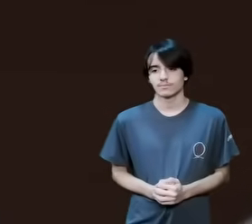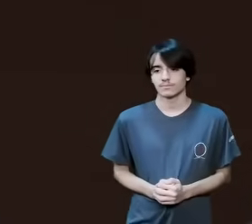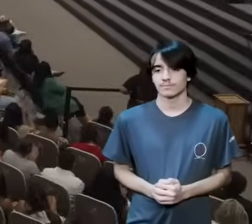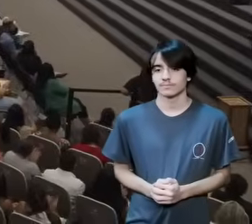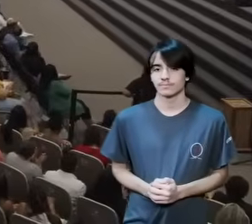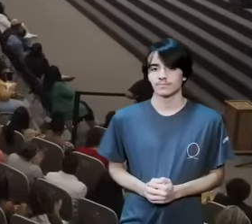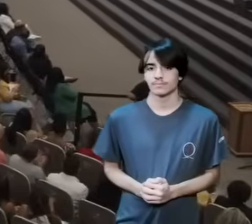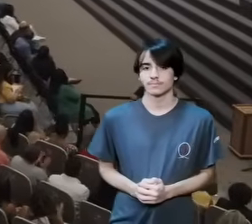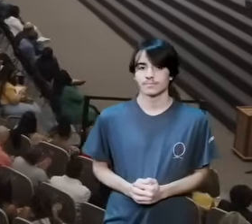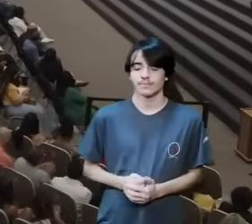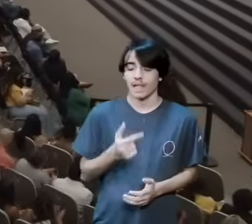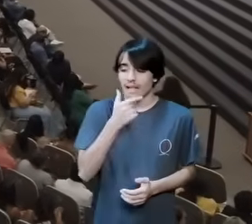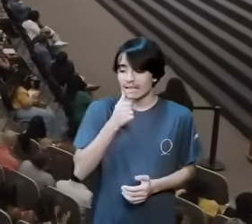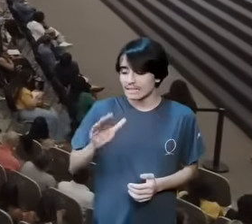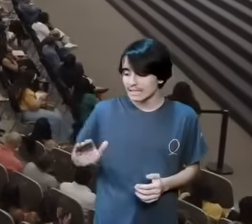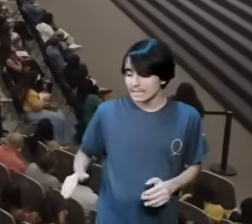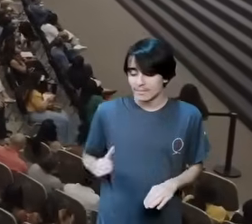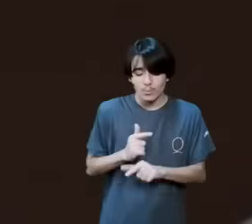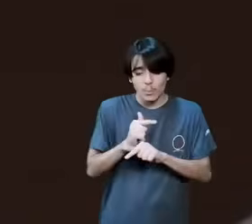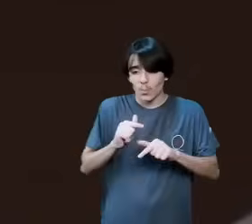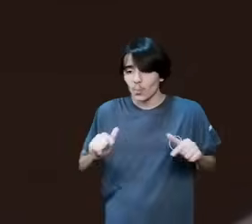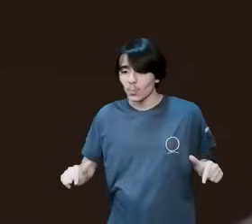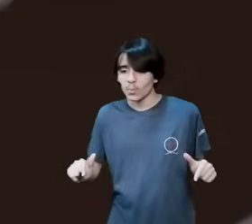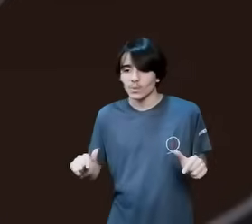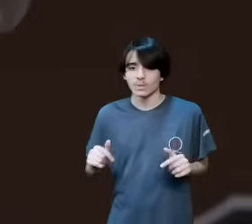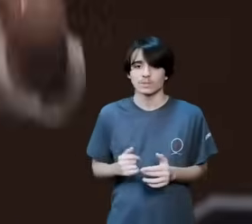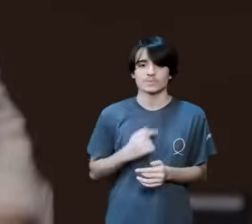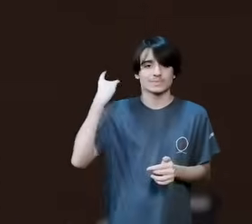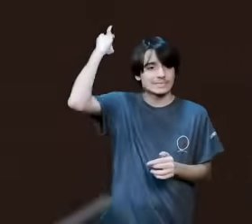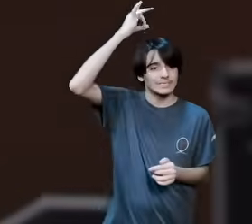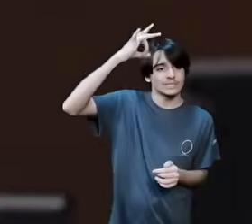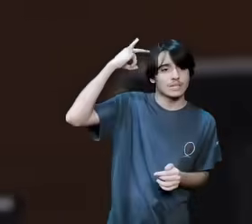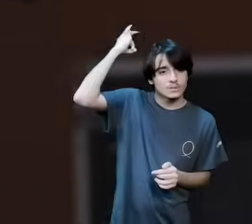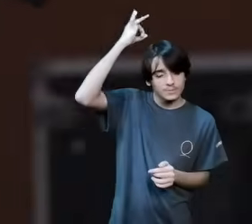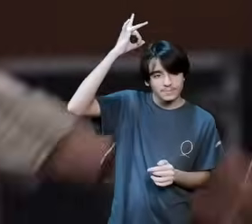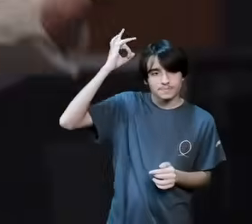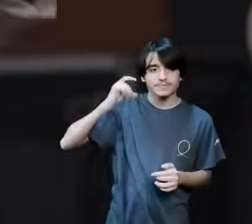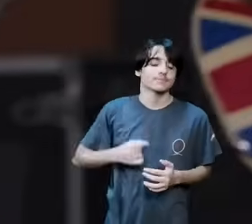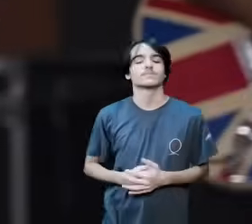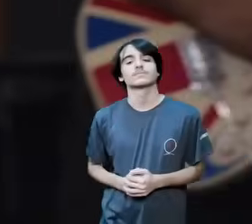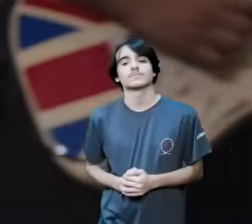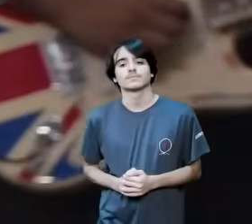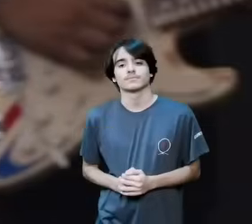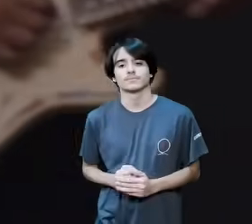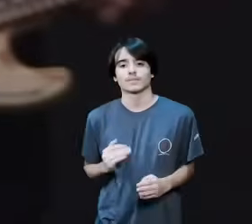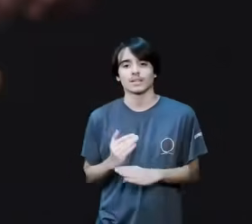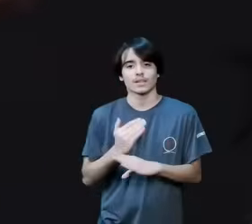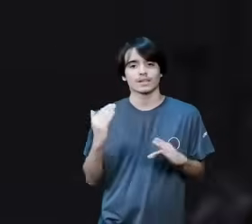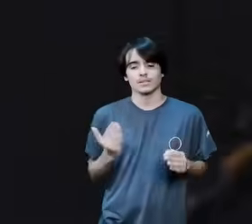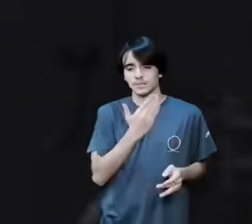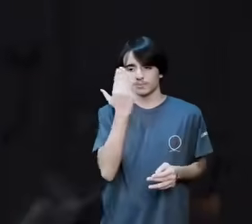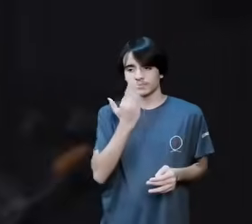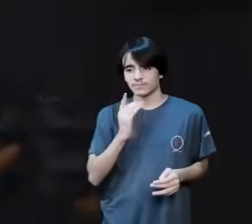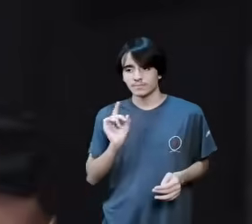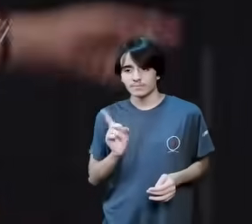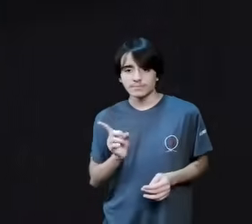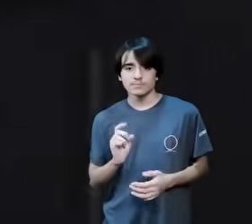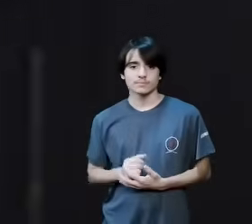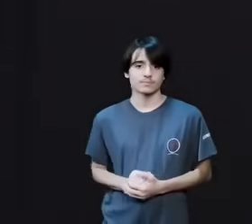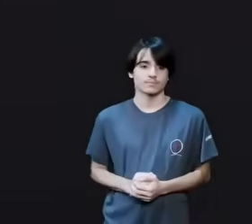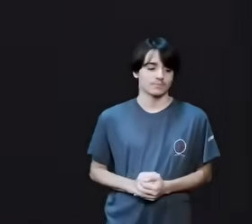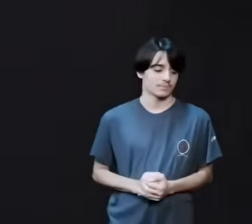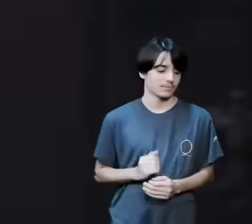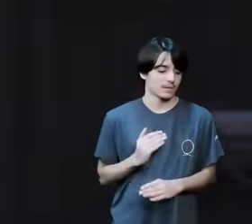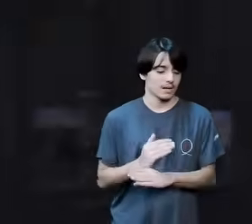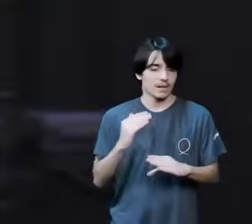É menino, mas é puro. É menino, mas é santo. É menino, mas não se prostitui. É menino, mas